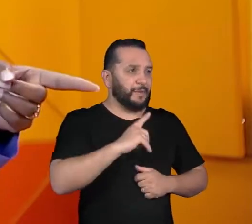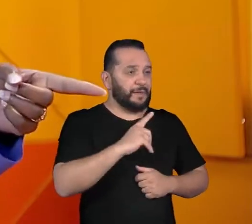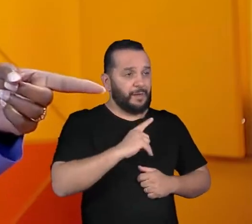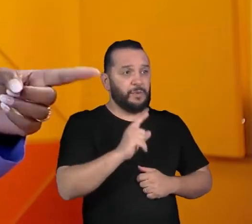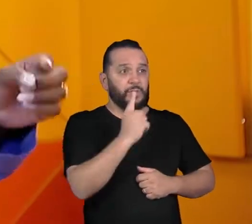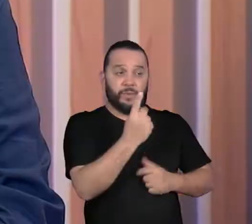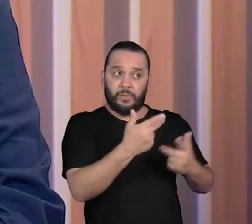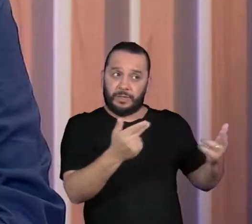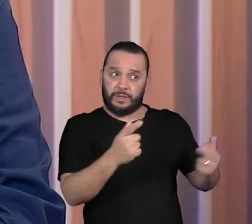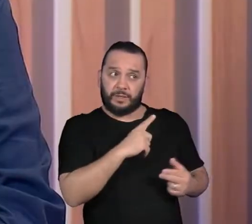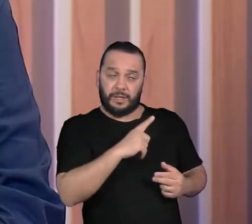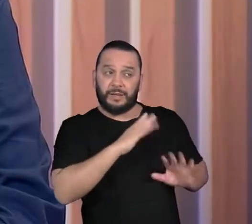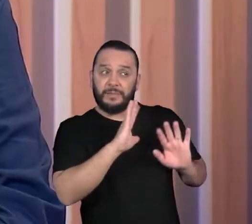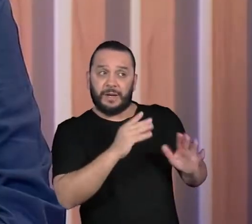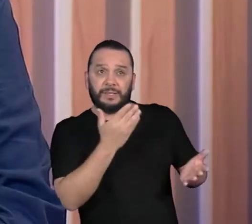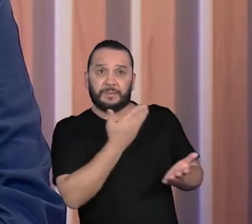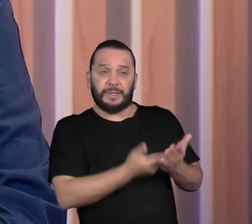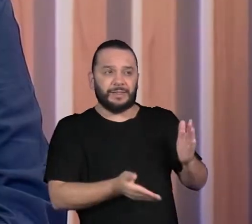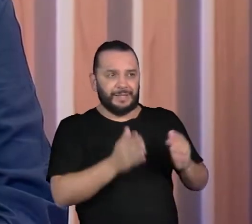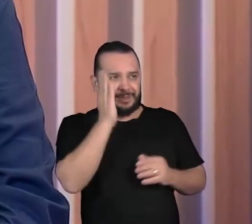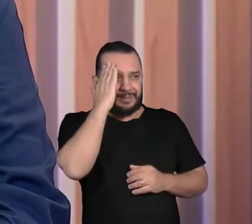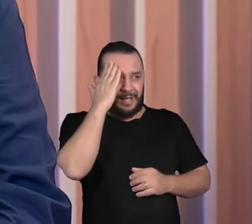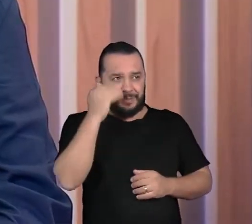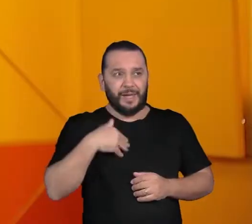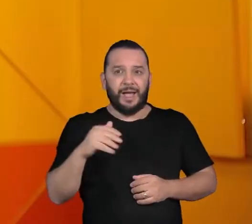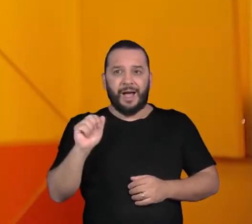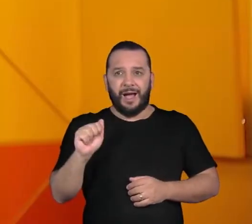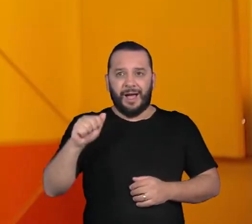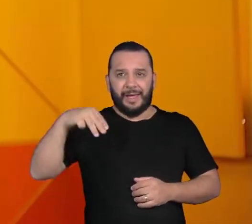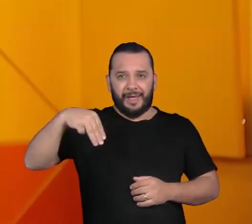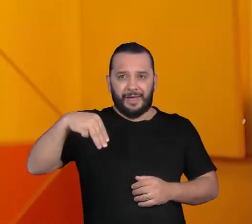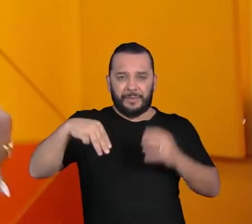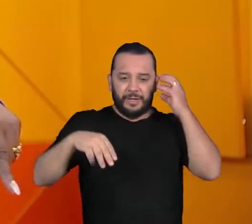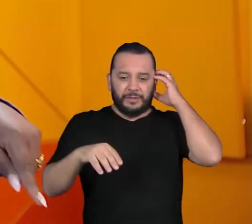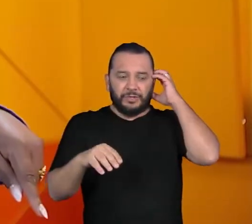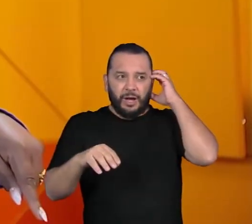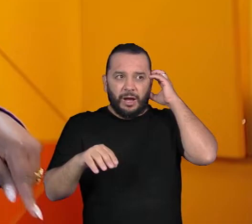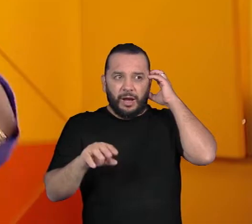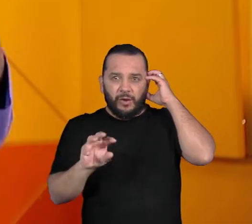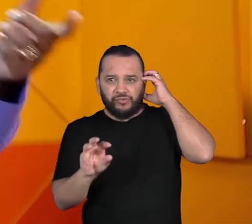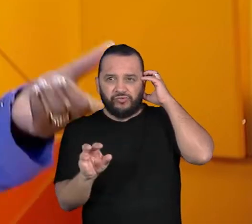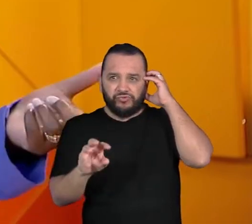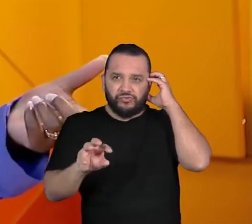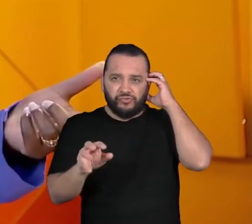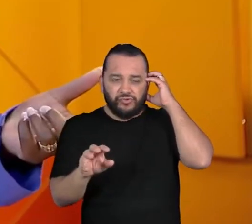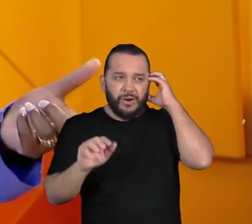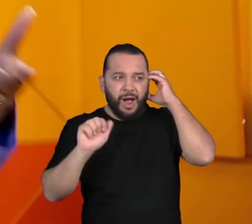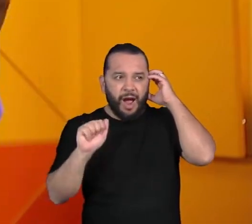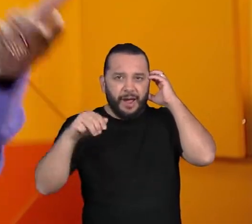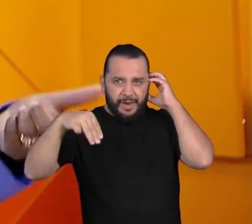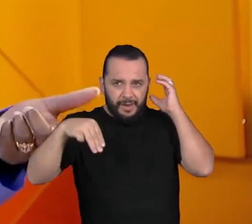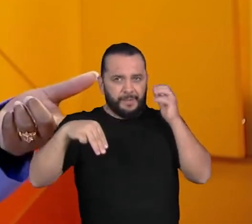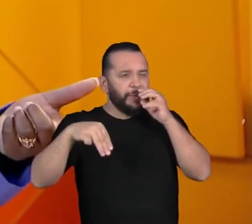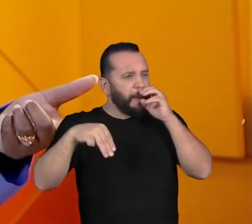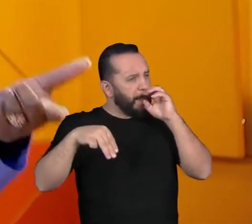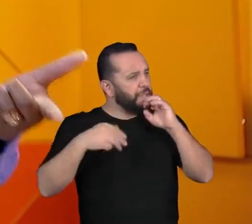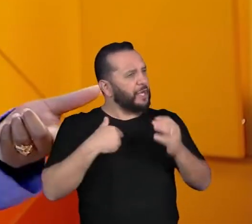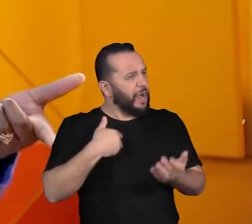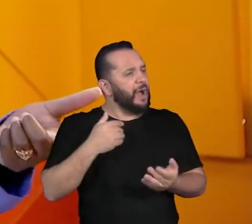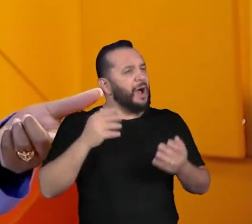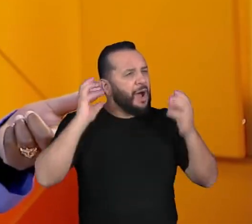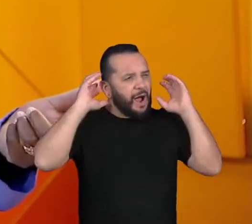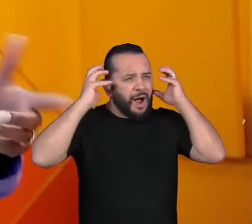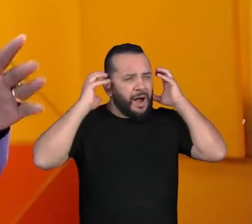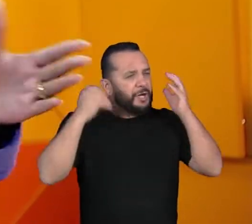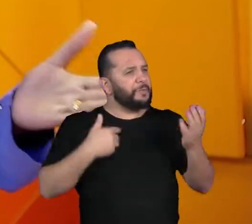estamos perdendo, é a frequência AM, né? Com essa perda dessas rádios que atuam nesse dial, no AM,